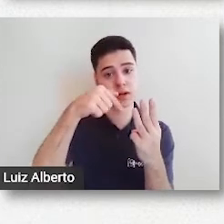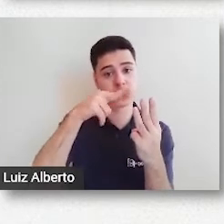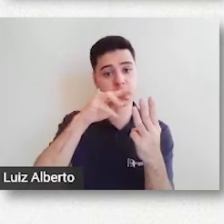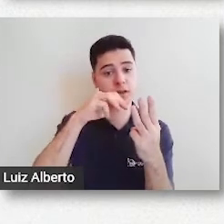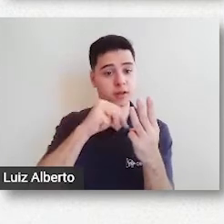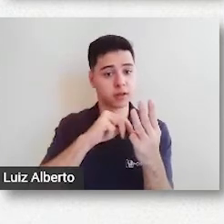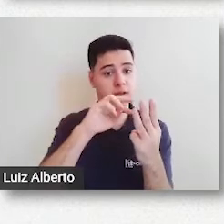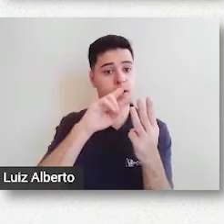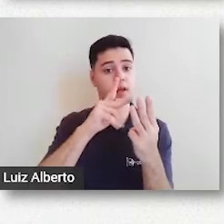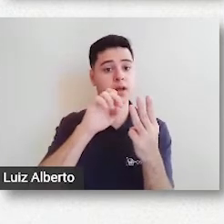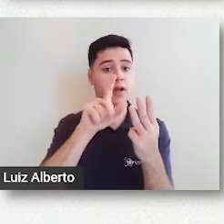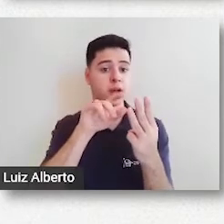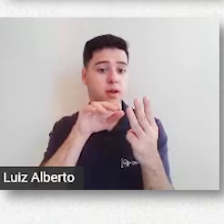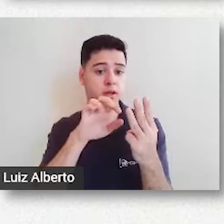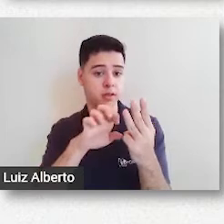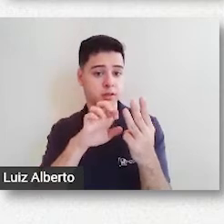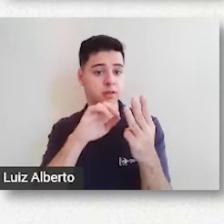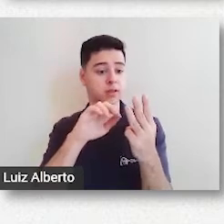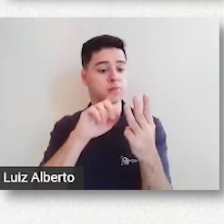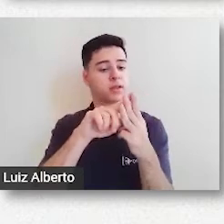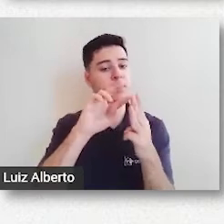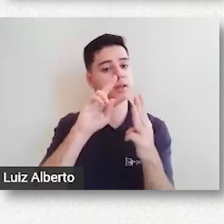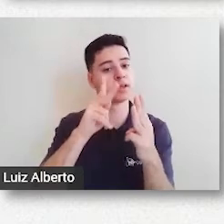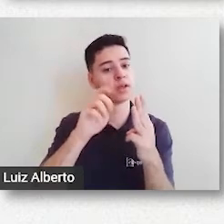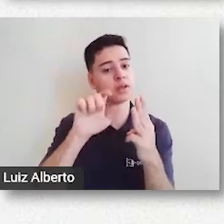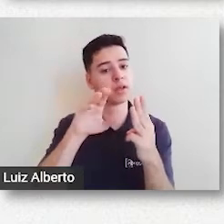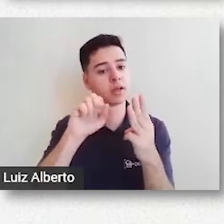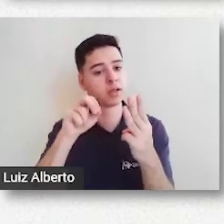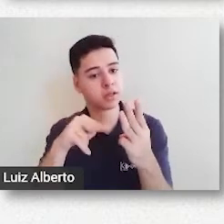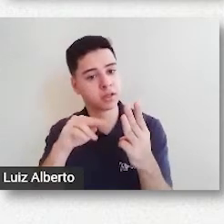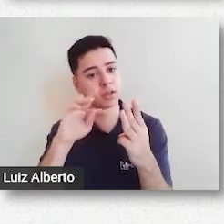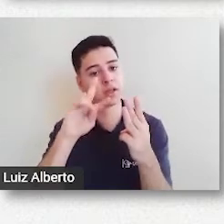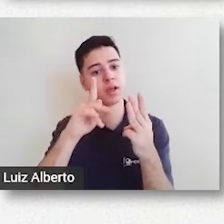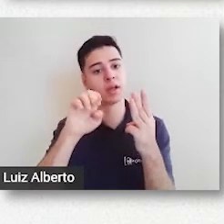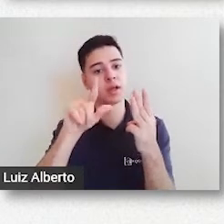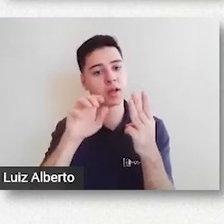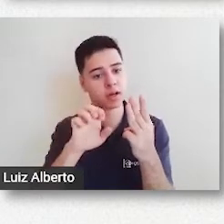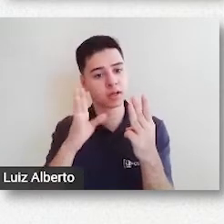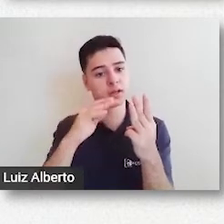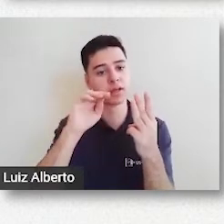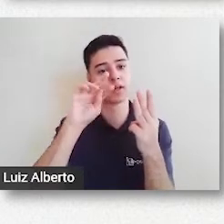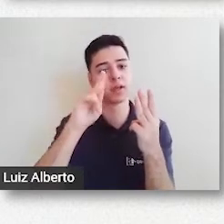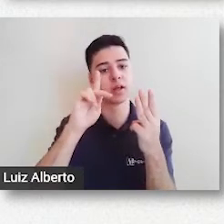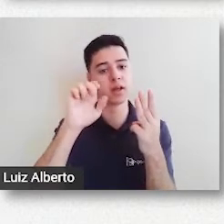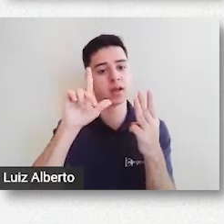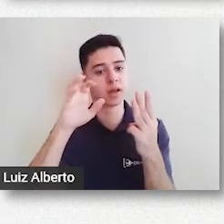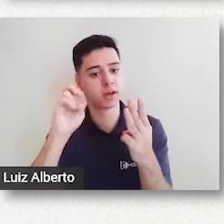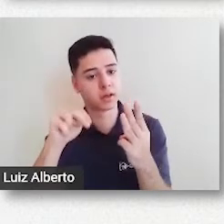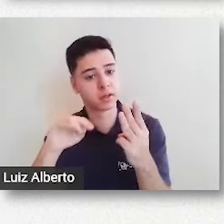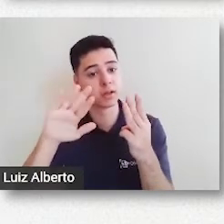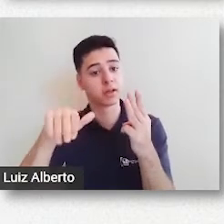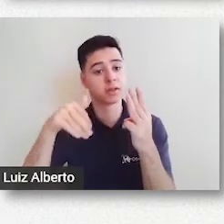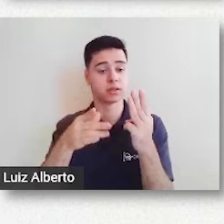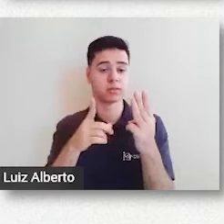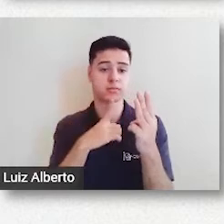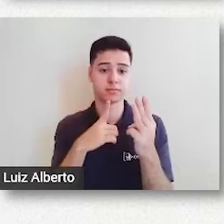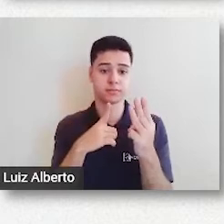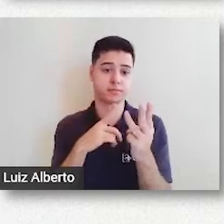variações Joaquim, Eliaquim, Eli e Rele. Né? Então, a gente tem aí também uma